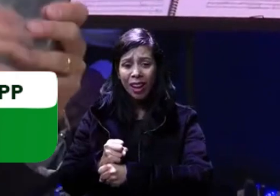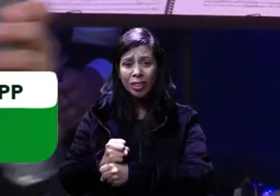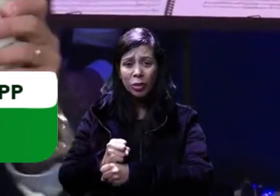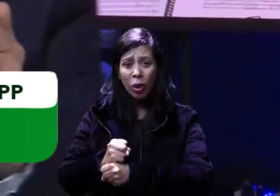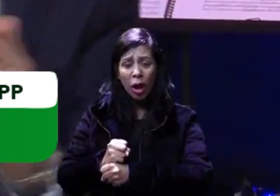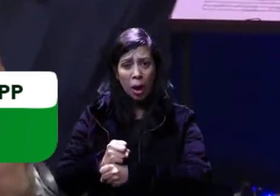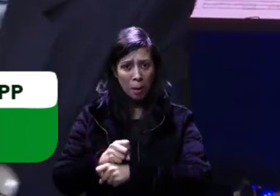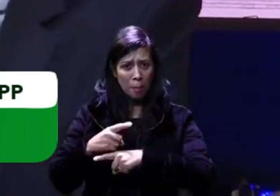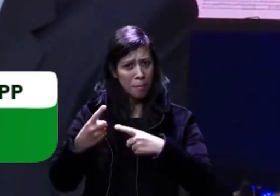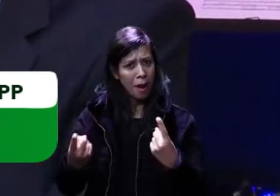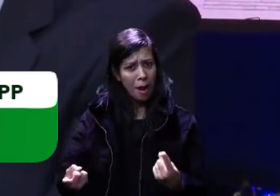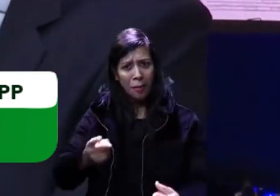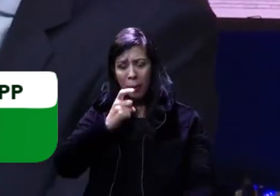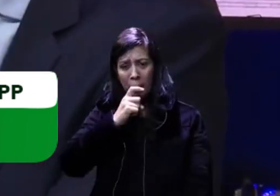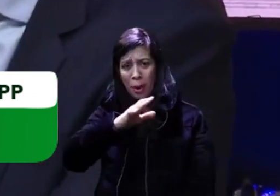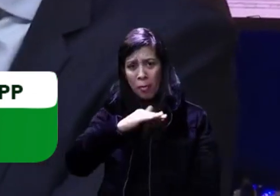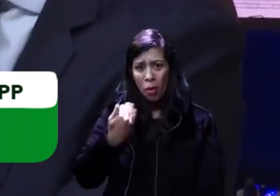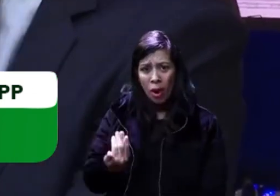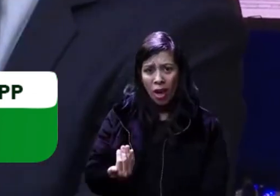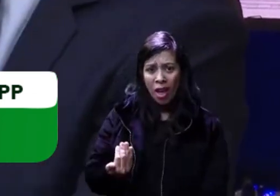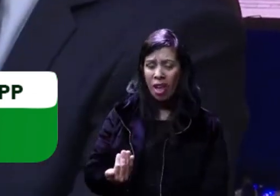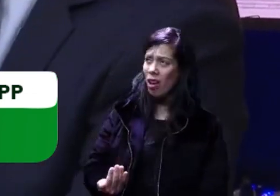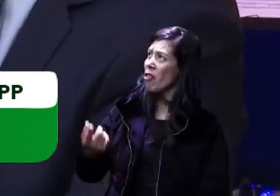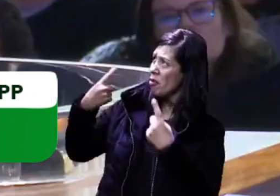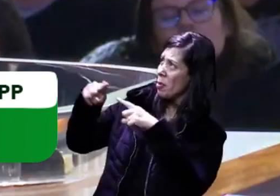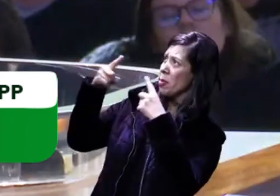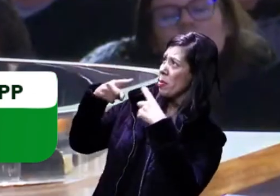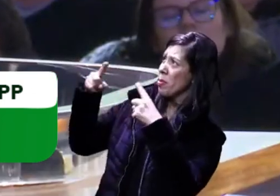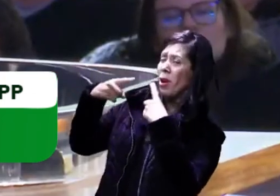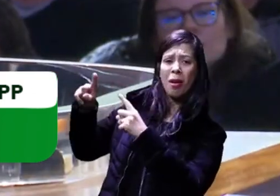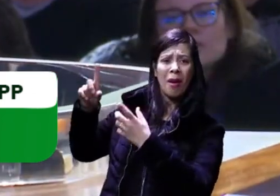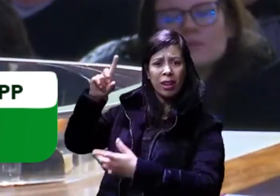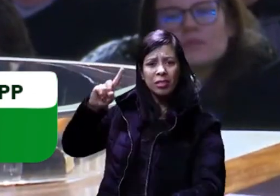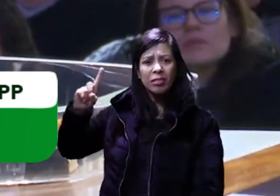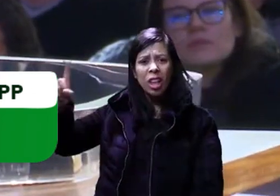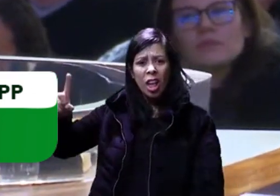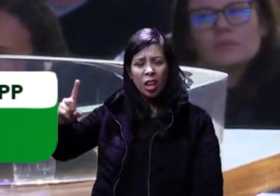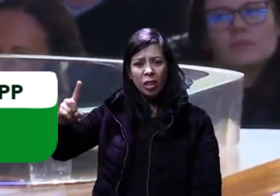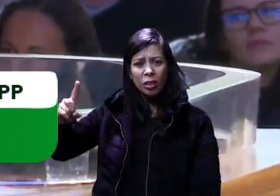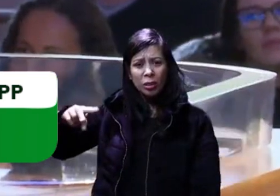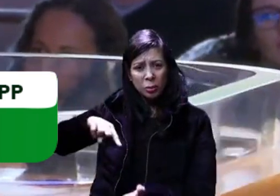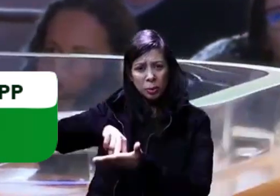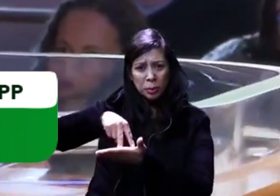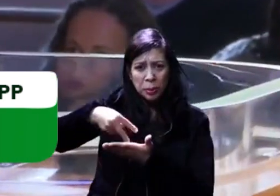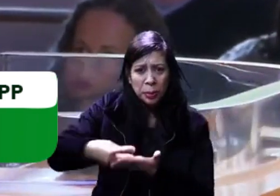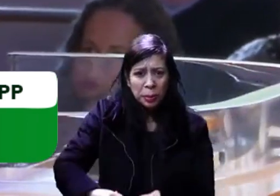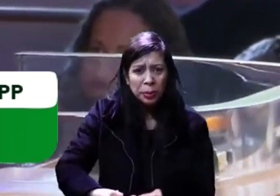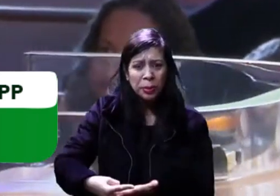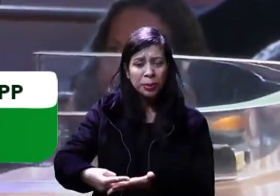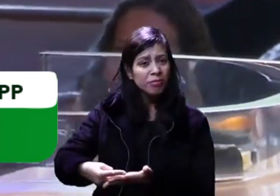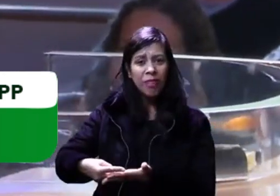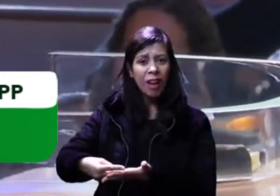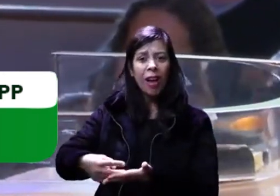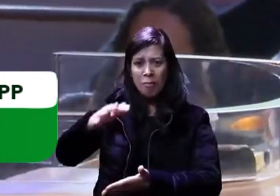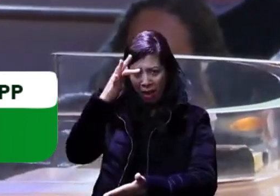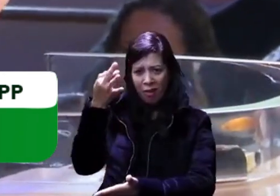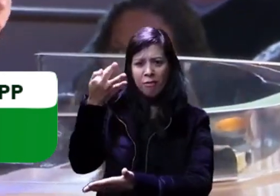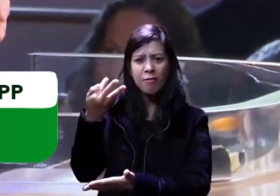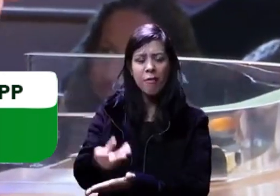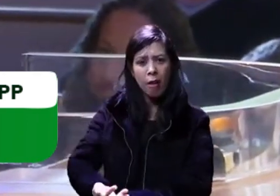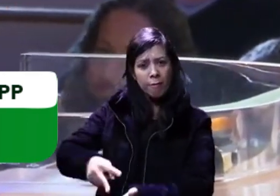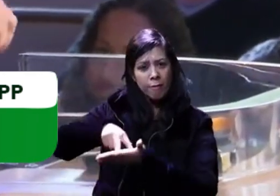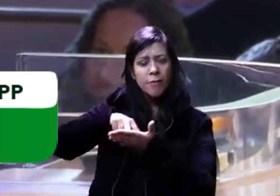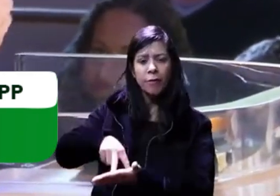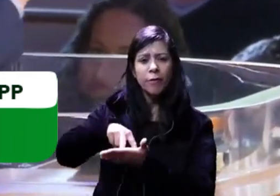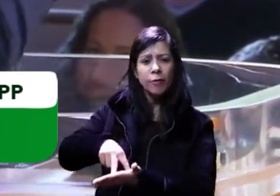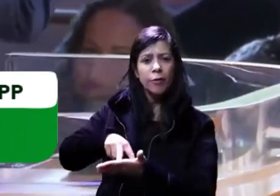não, eu sou esse cantil resistente, eu aguento as pancadas, porque o que me move não são os eventos exteriores, mas o que me